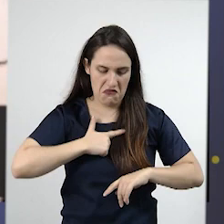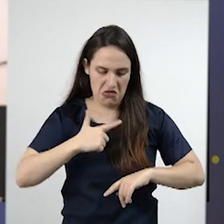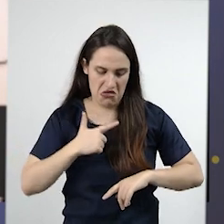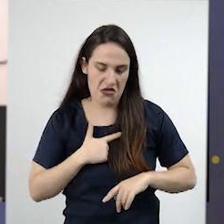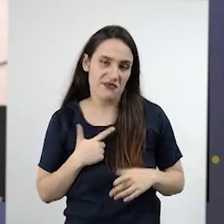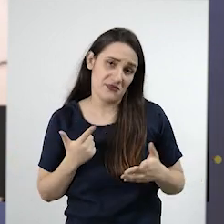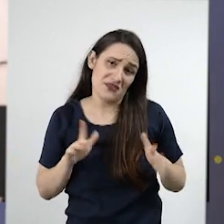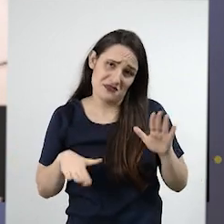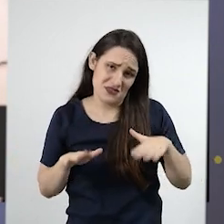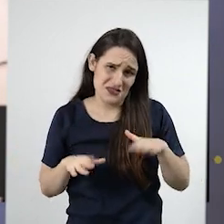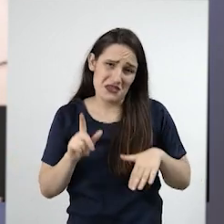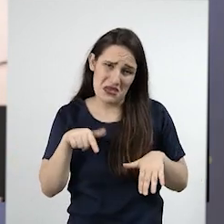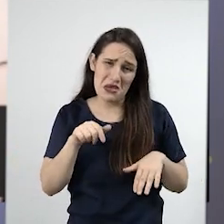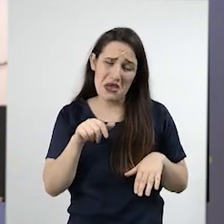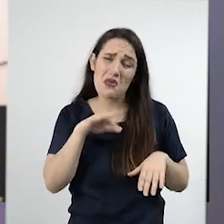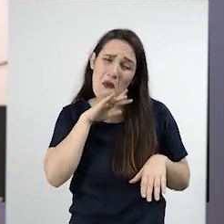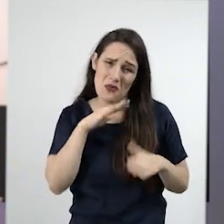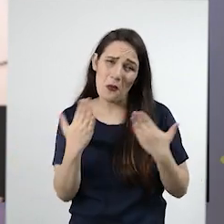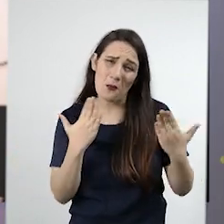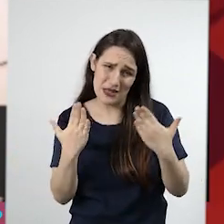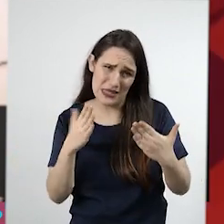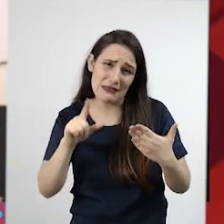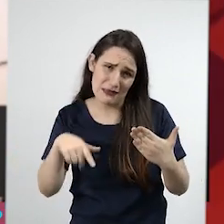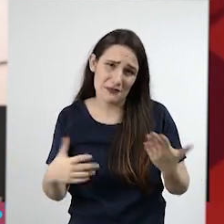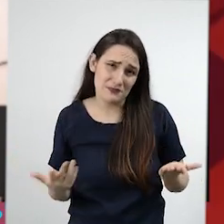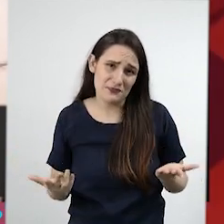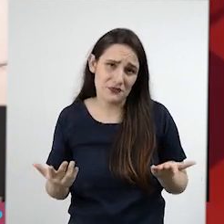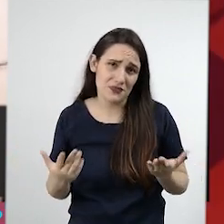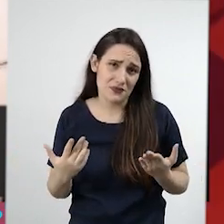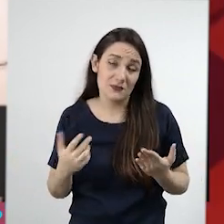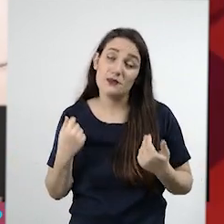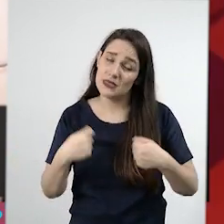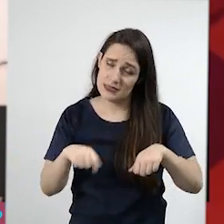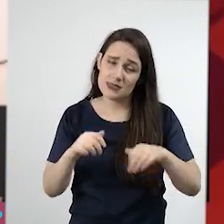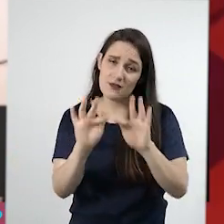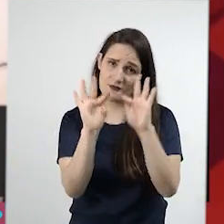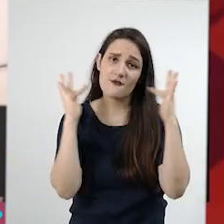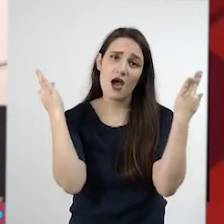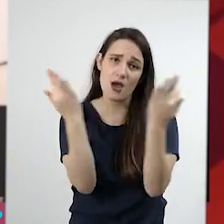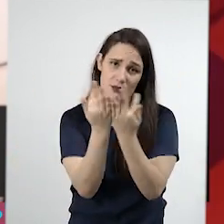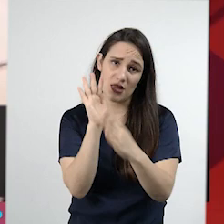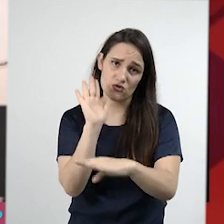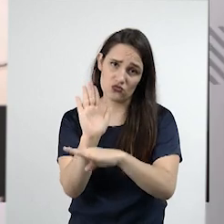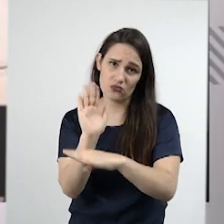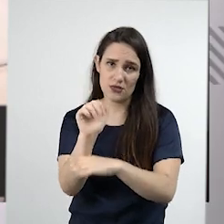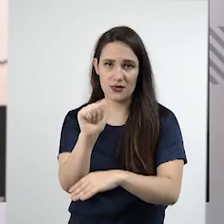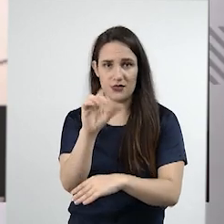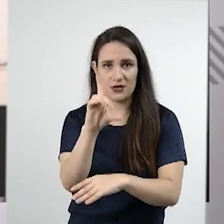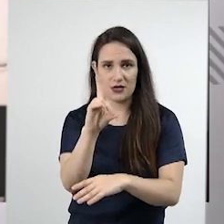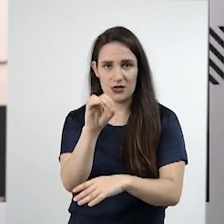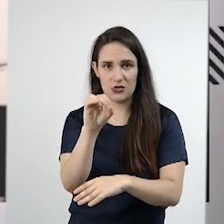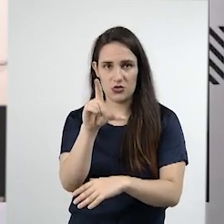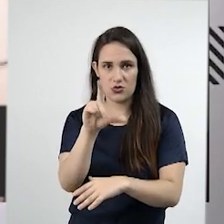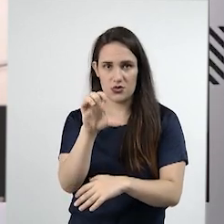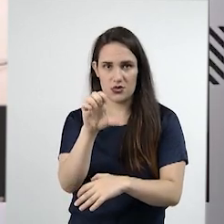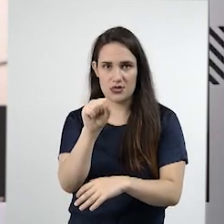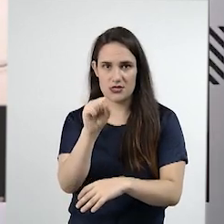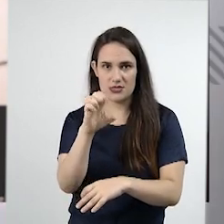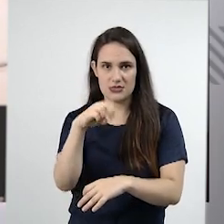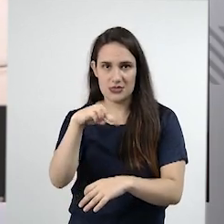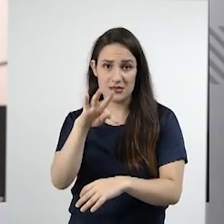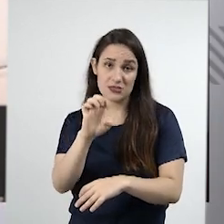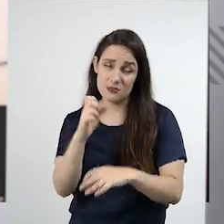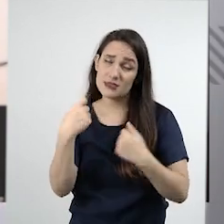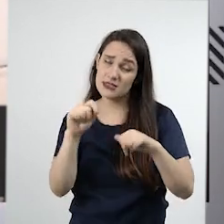uma consequência por conta disso. Aí o suporte da família, no caso dos adolescentes, é fundamental também para gerenciar, né, essa